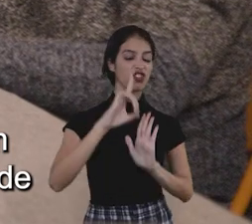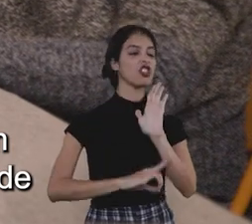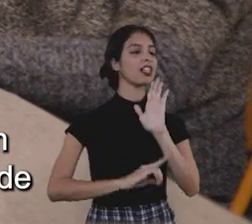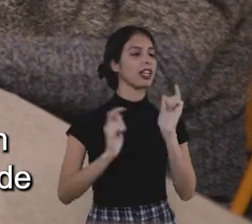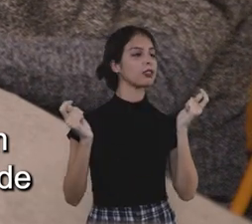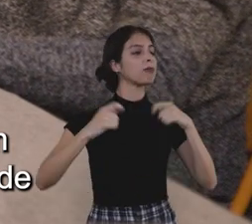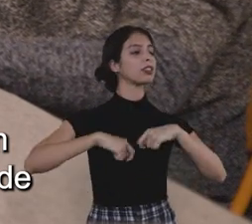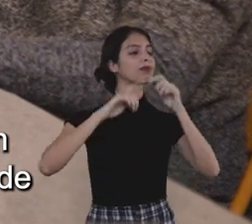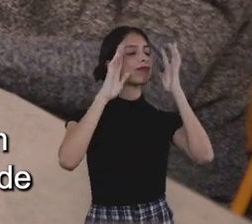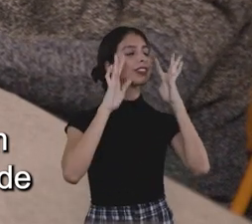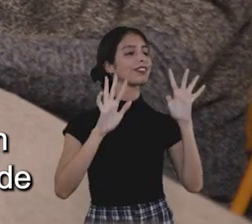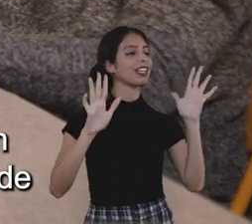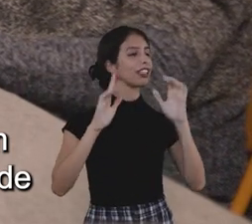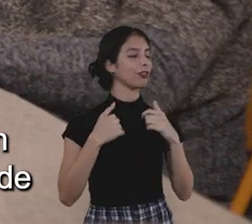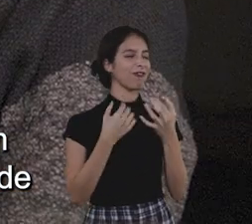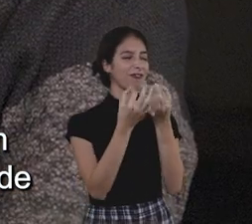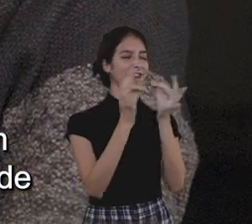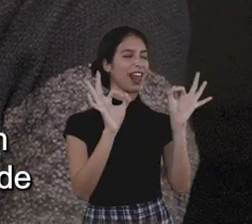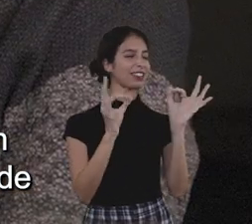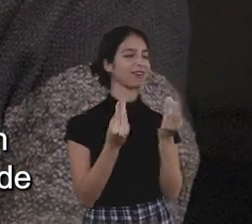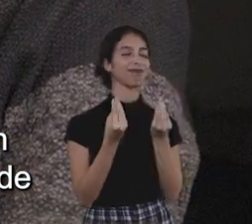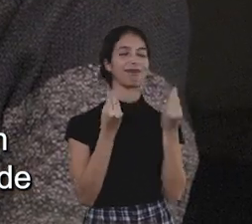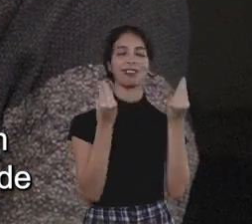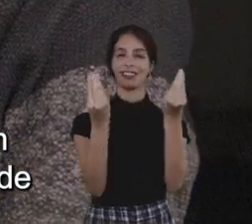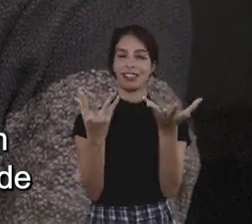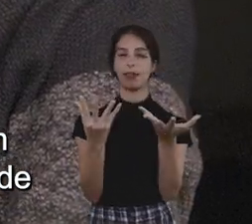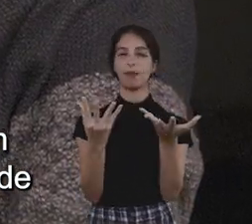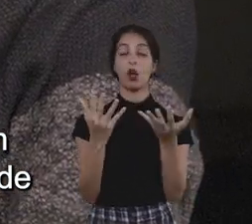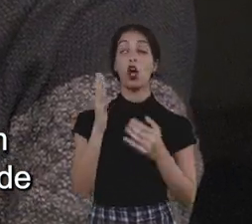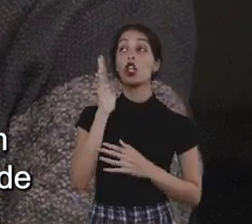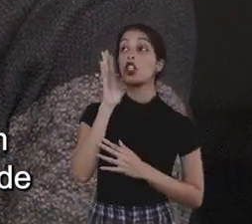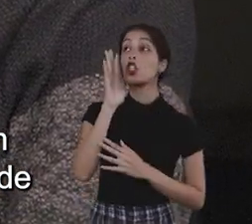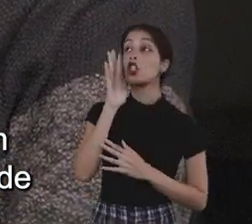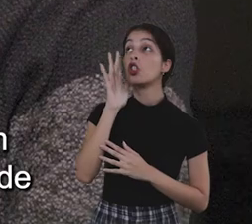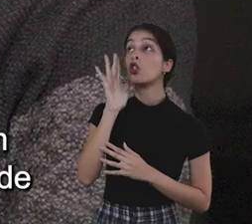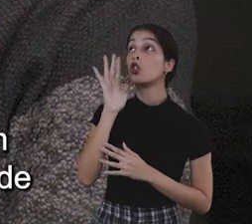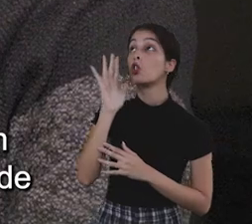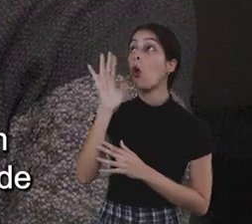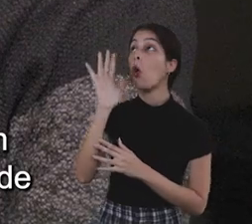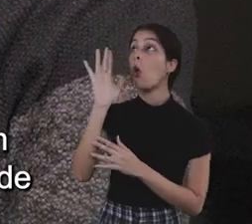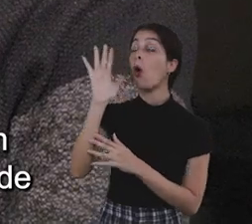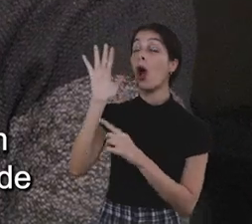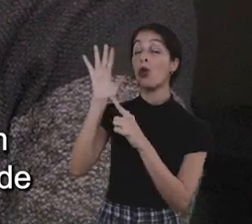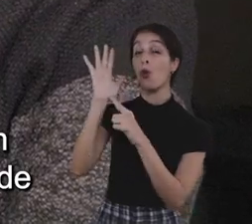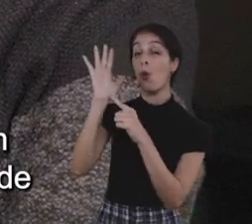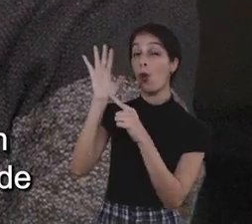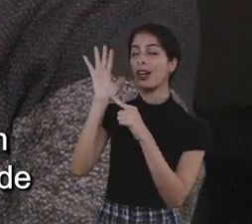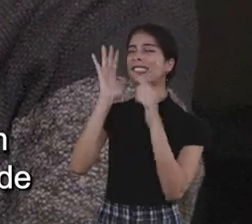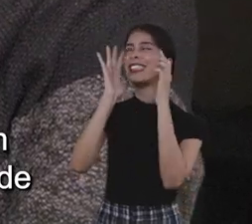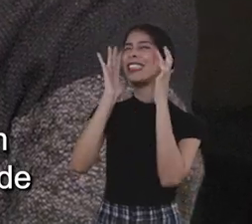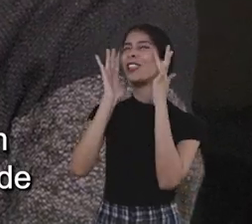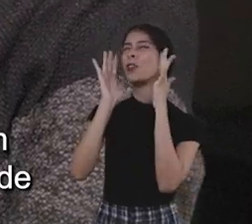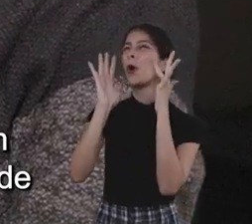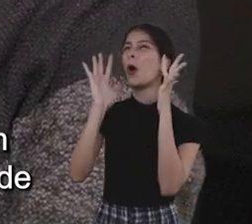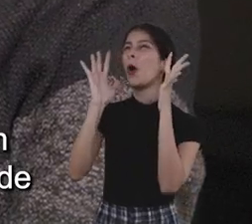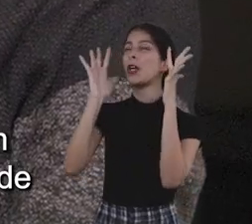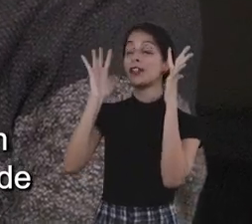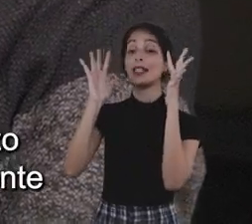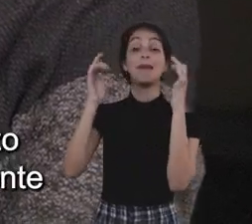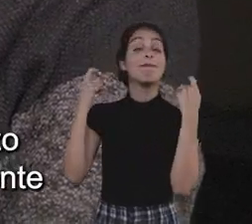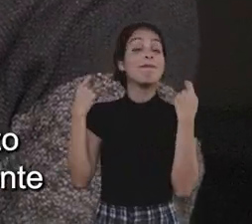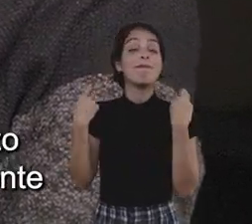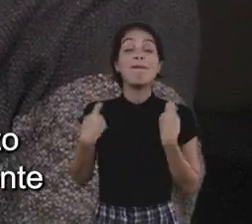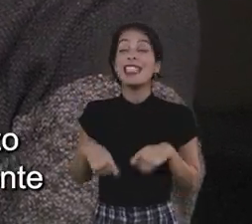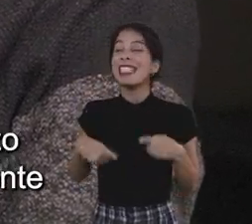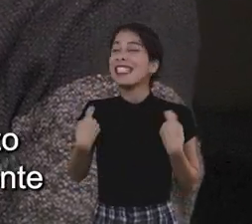mas fiquem só com essa frase assim então o sonho né ele ele precisa eh